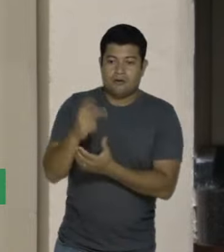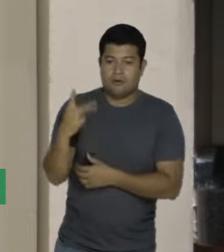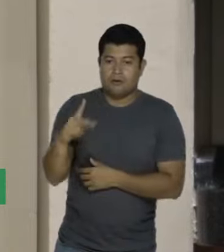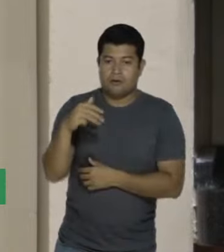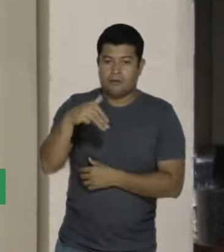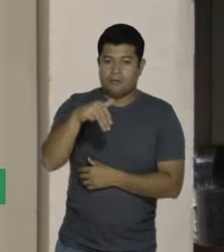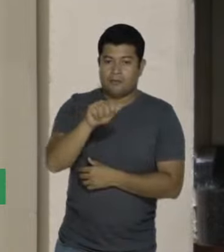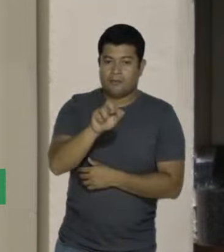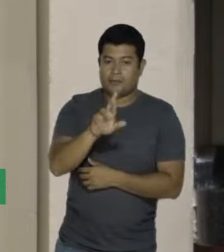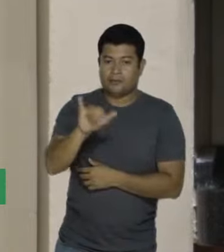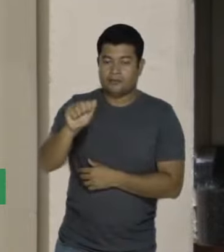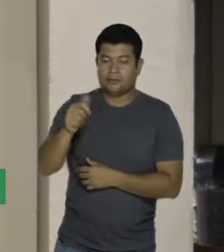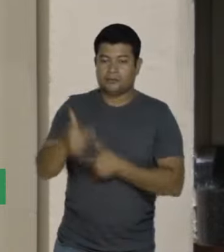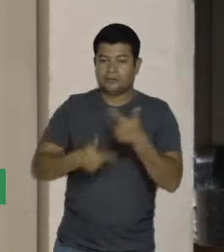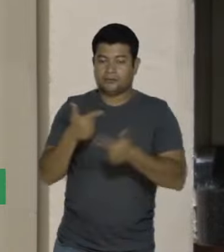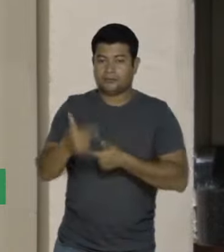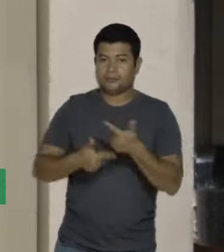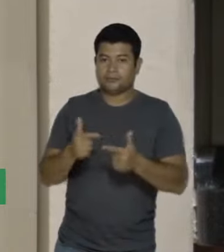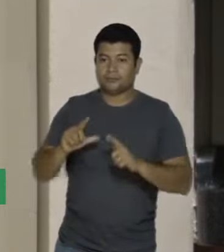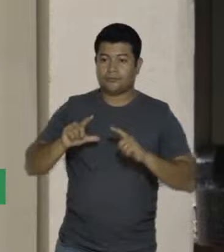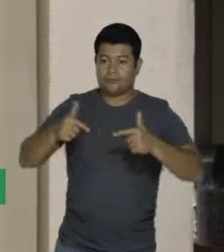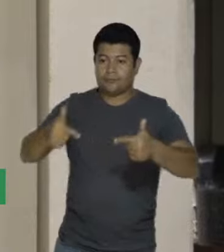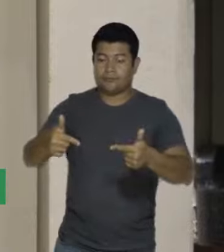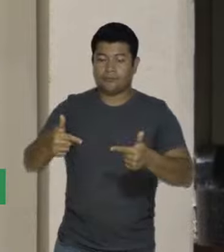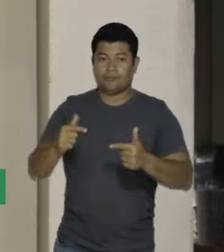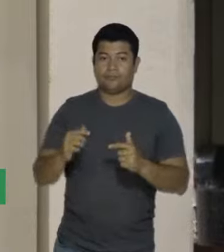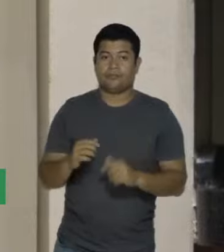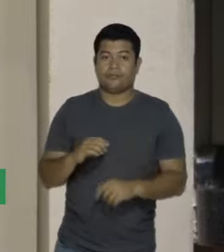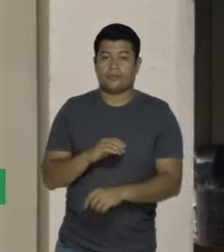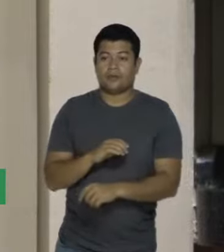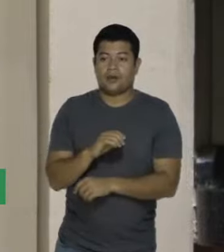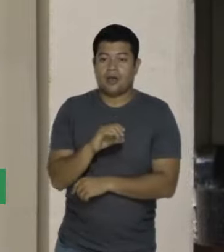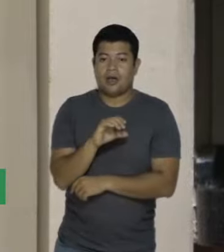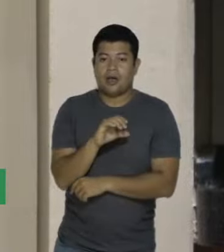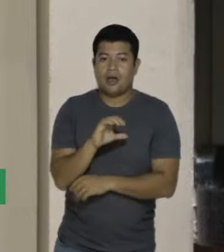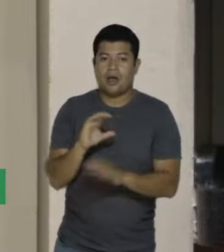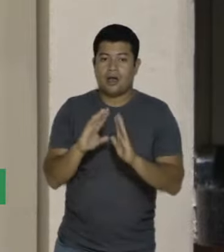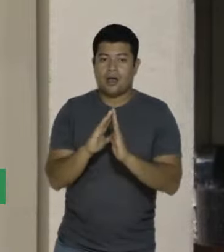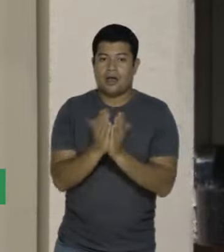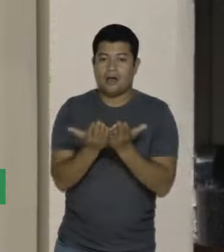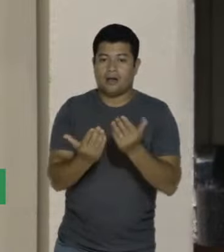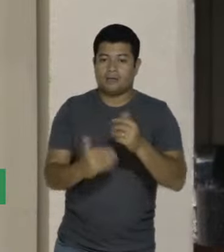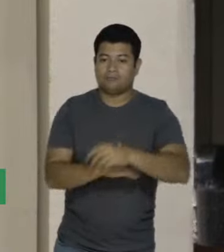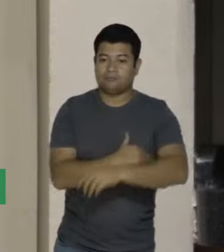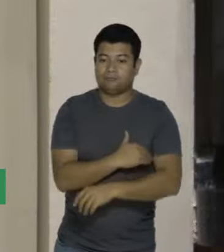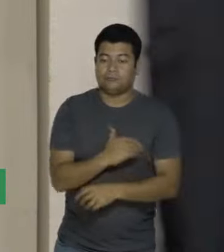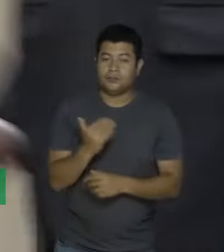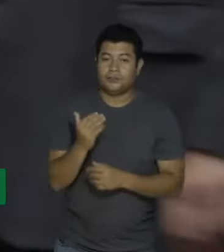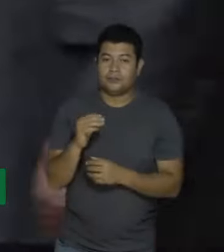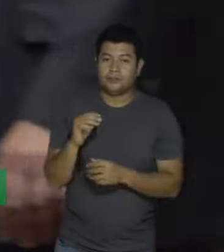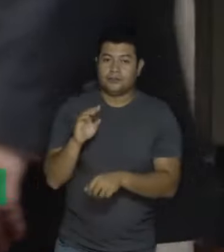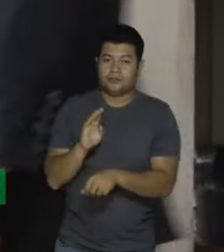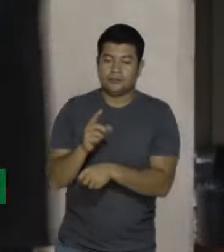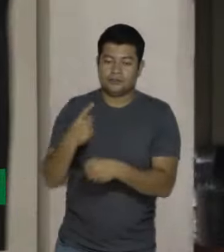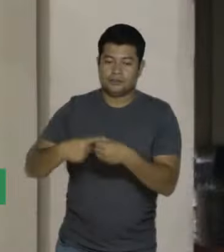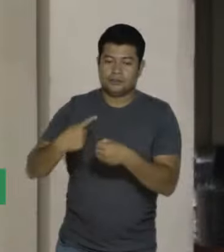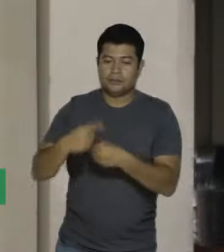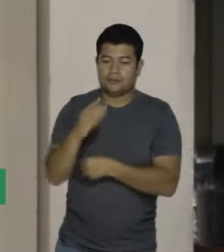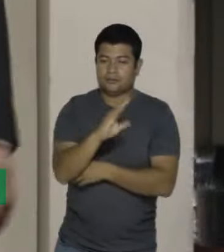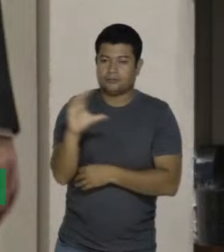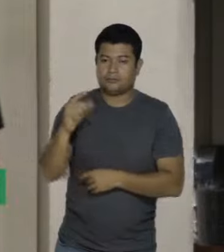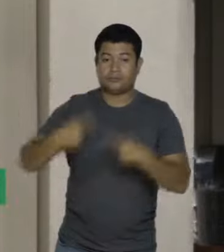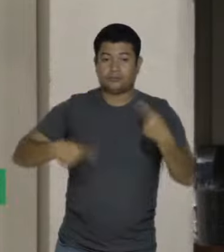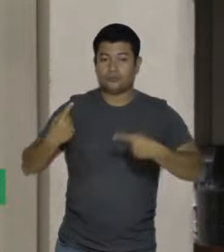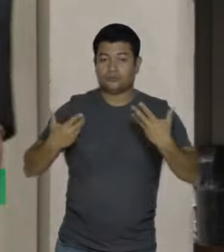prestados da população a frente da Igreja Evangélica Assembleia de Deus no município de Camboriú em discussão tá vendo Quem Queira discutir em votação